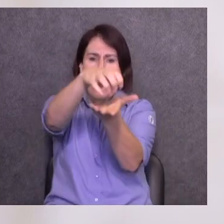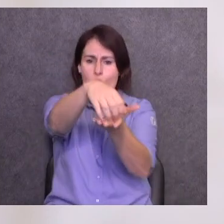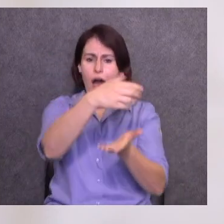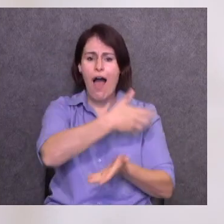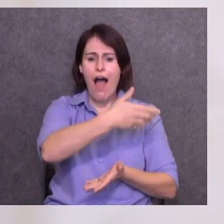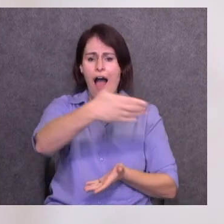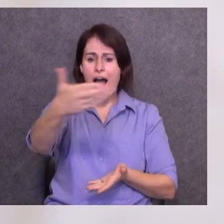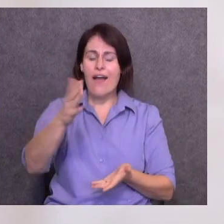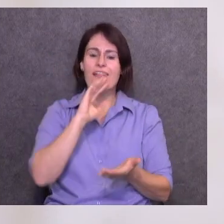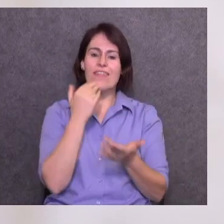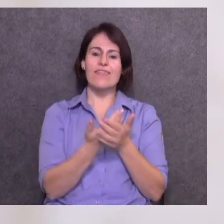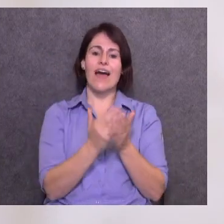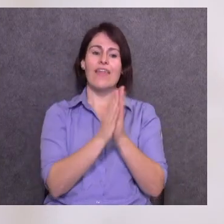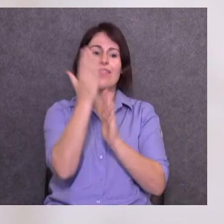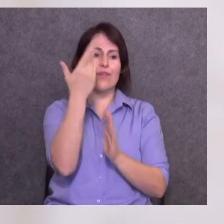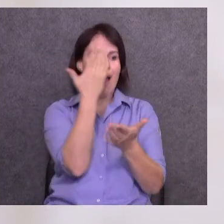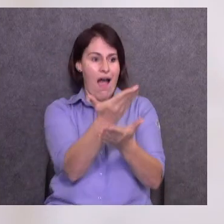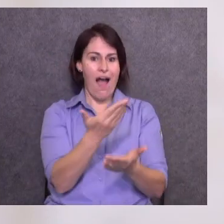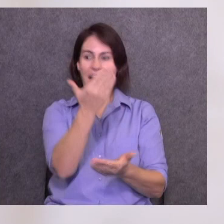o tornam presente,